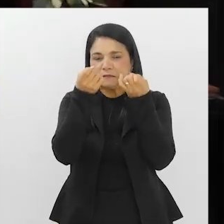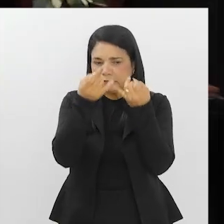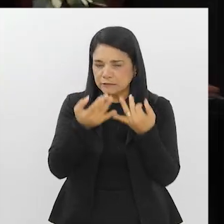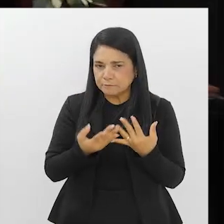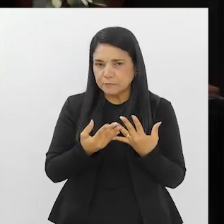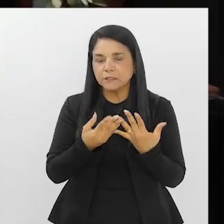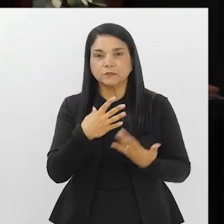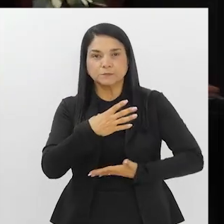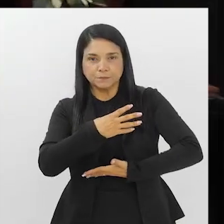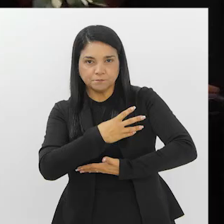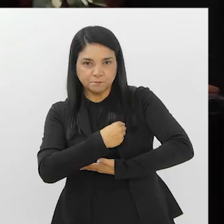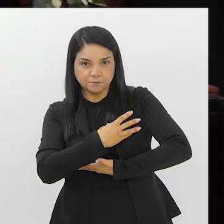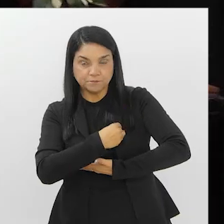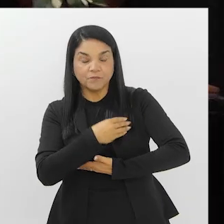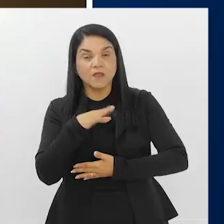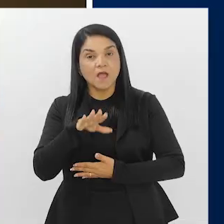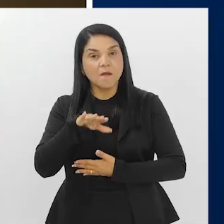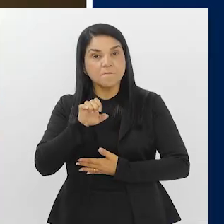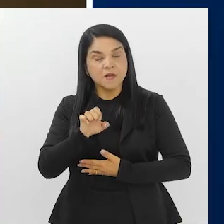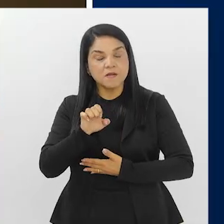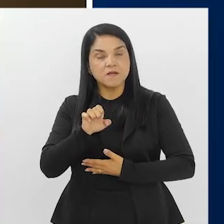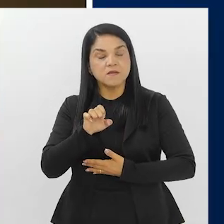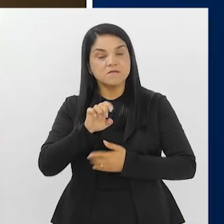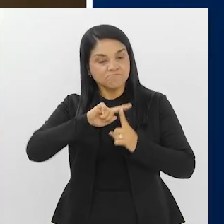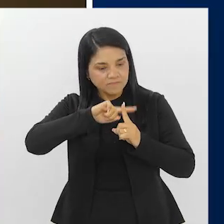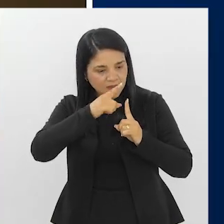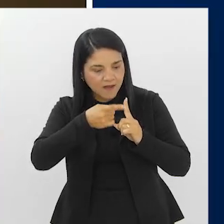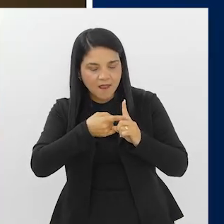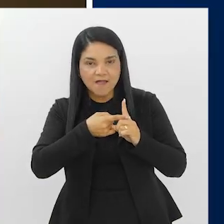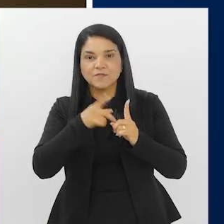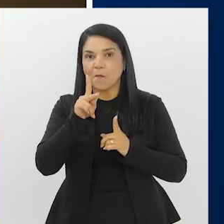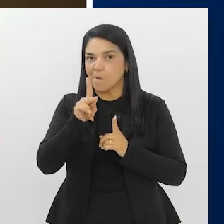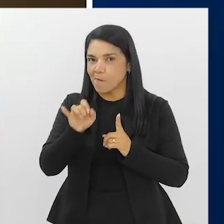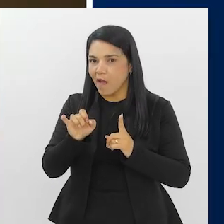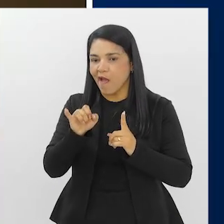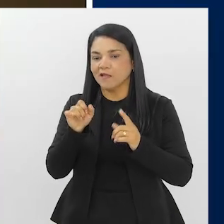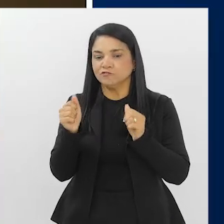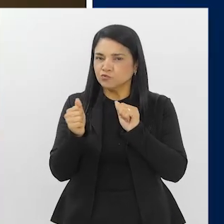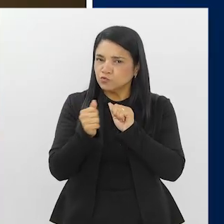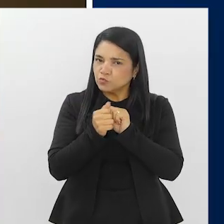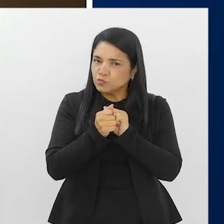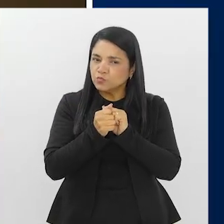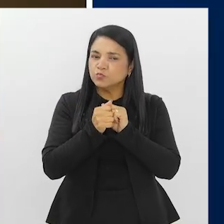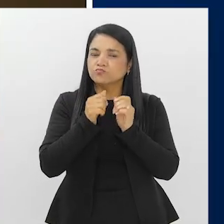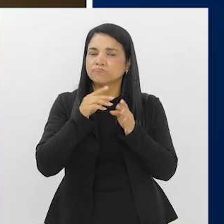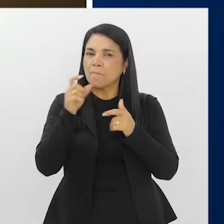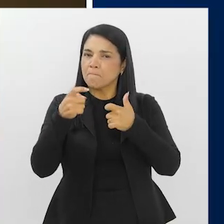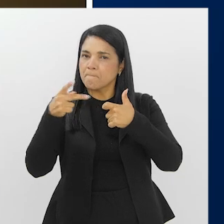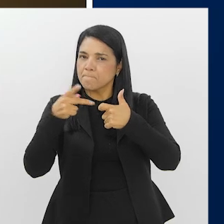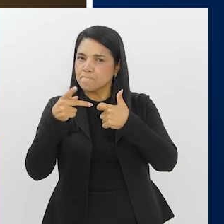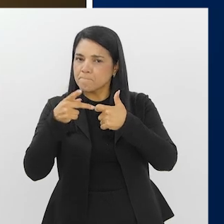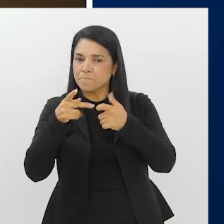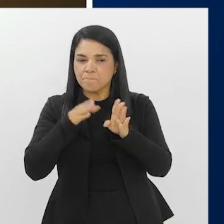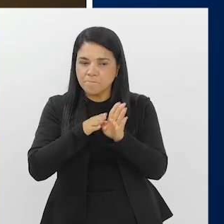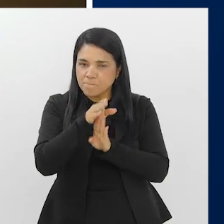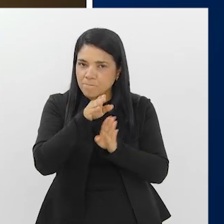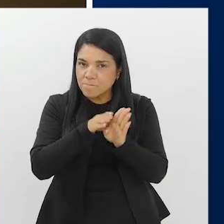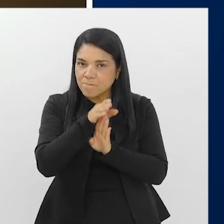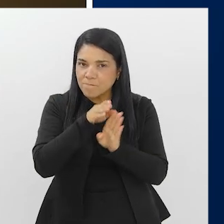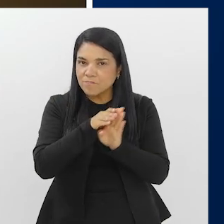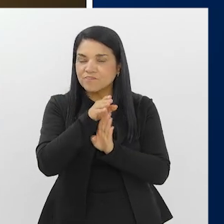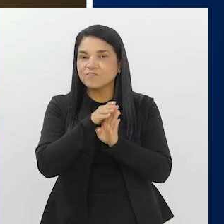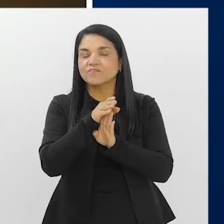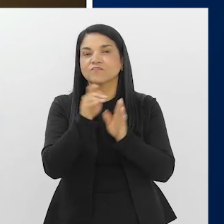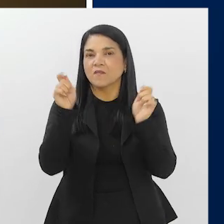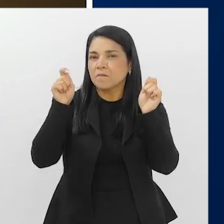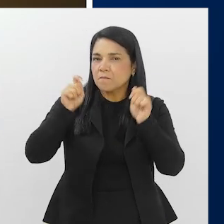sobre amamentação. Então a mãe já chega com o preparo, né? A mãe, o pai, sobre coisas que eles precisam saber lá na frente,